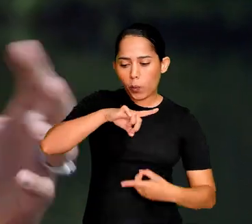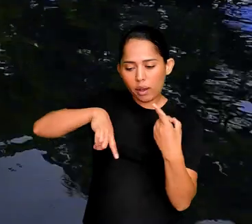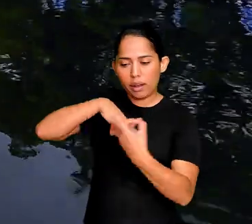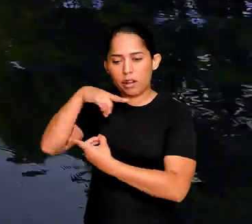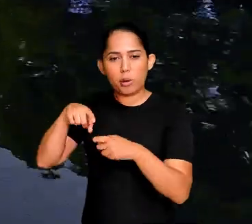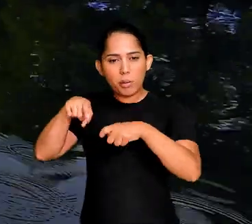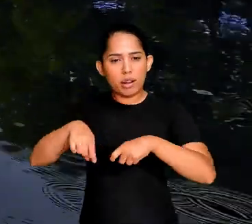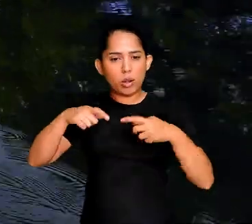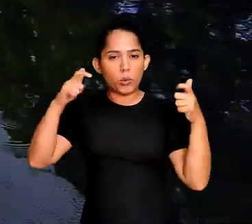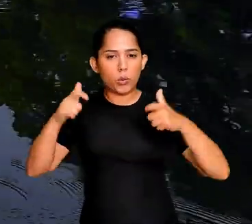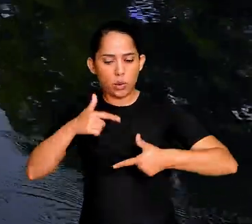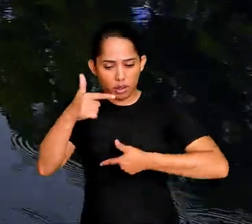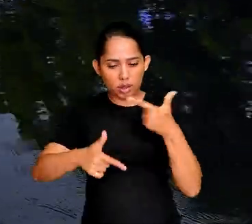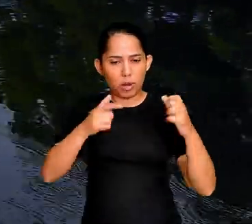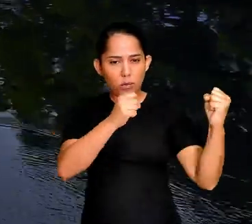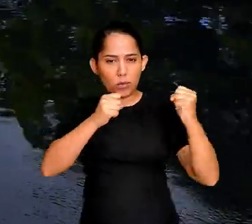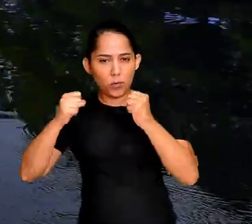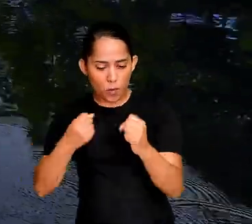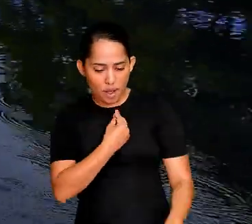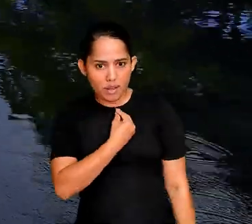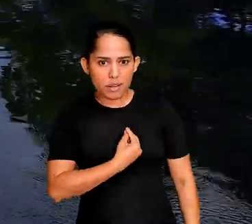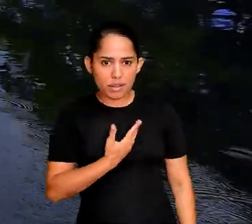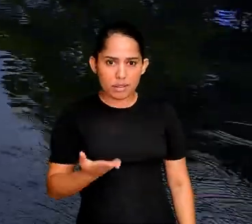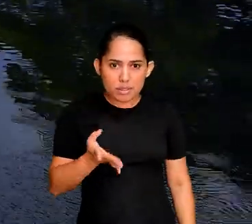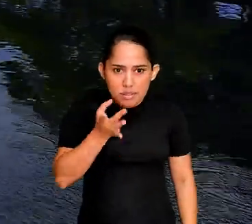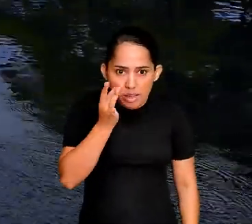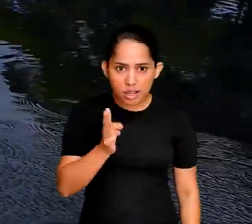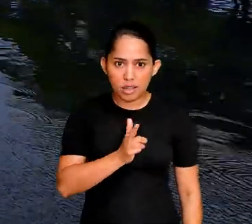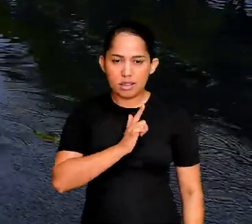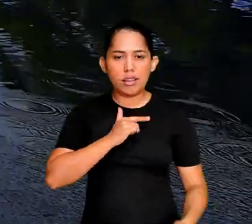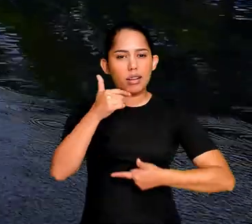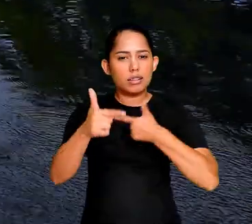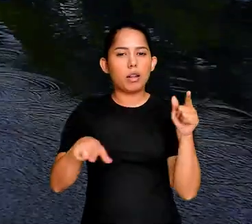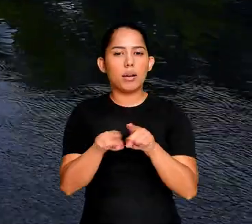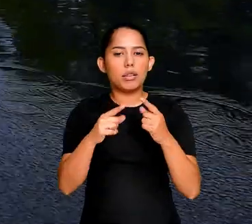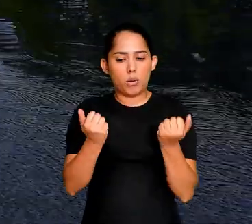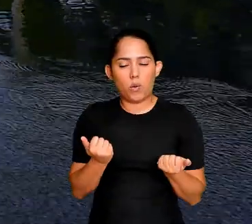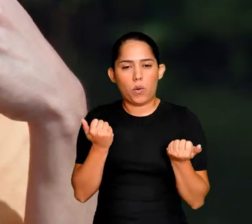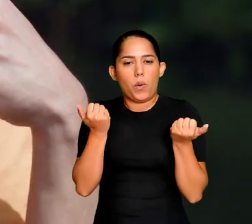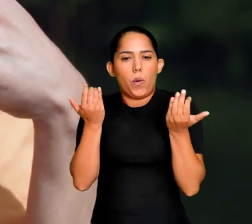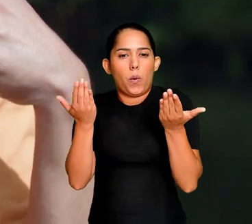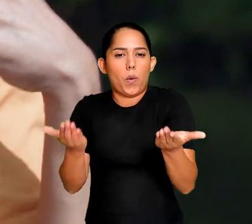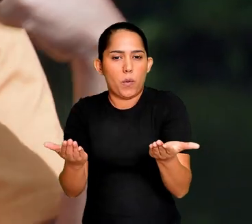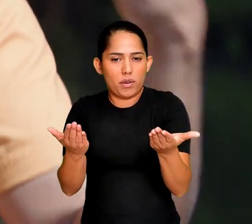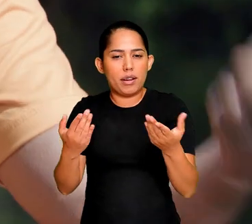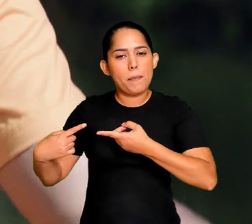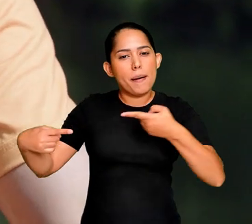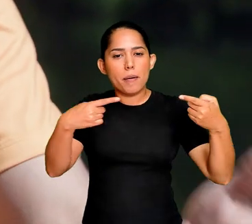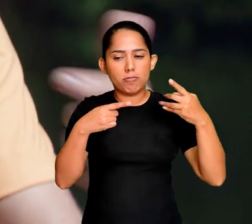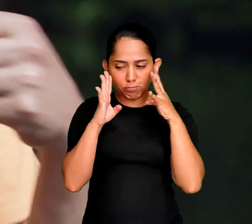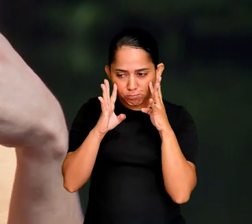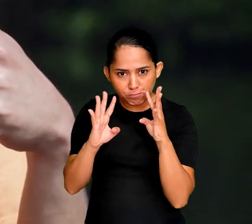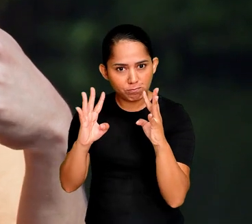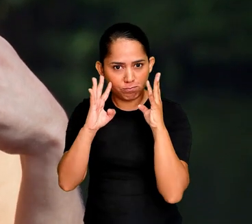biodinâmica, no lugar onde a gente trabalha com as forças vivas, a gente também está trabalhando com a oferenda, com o